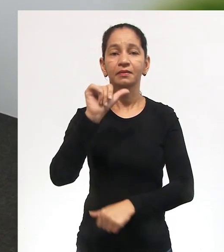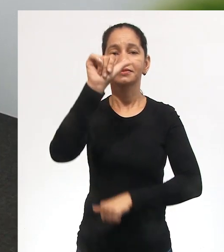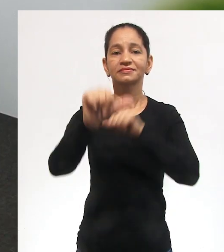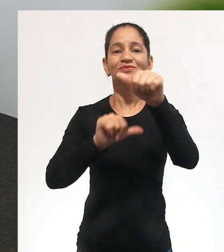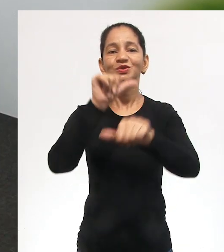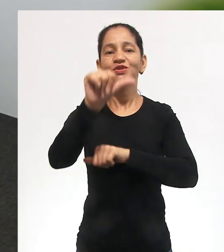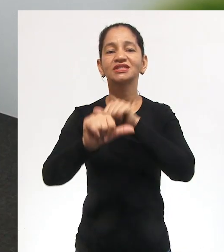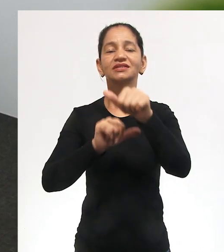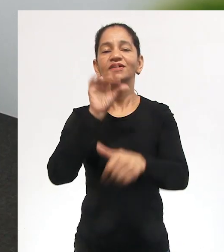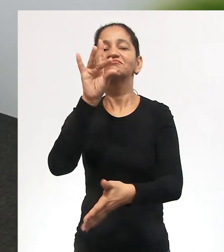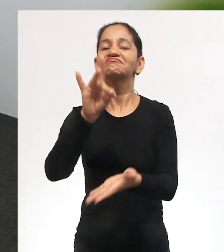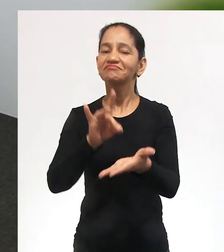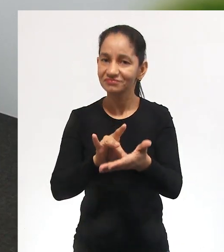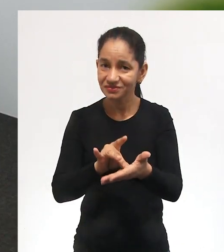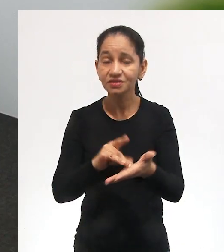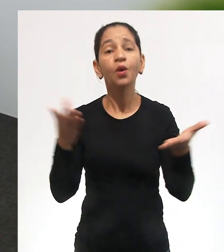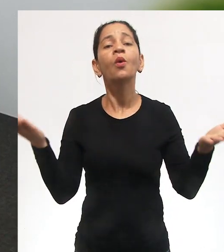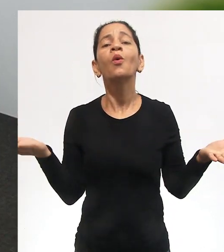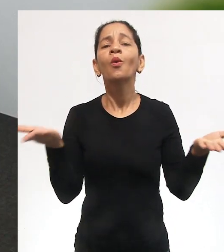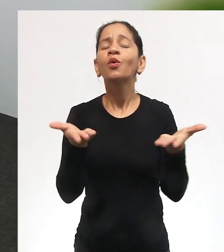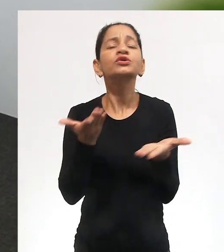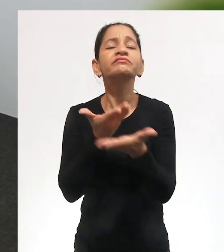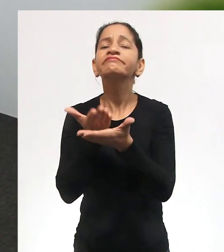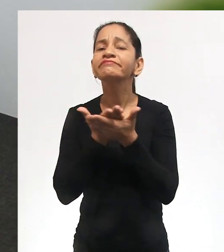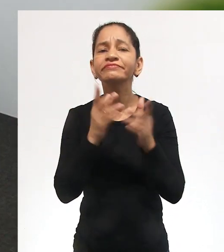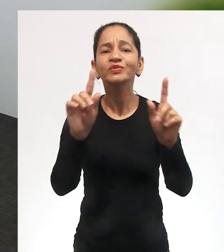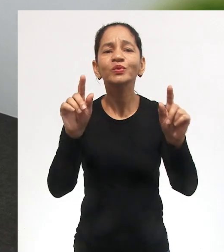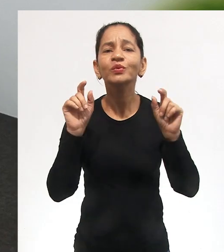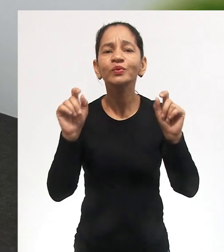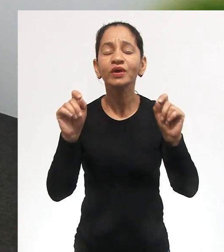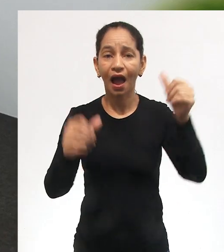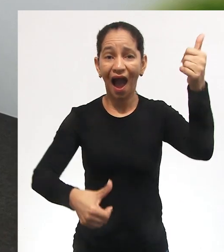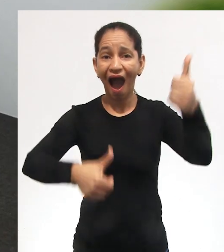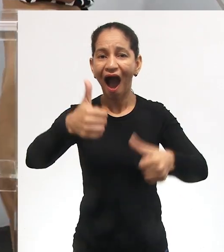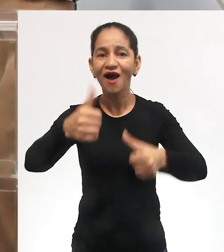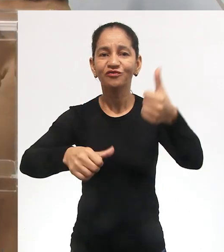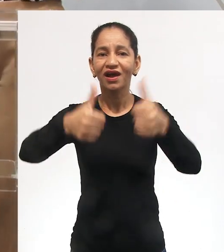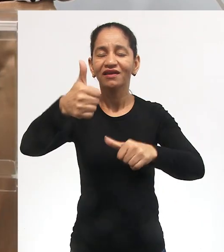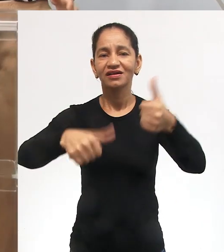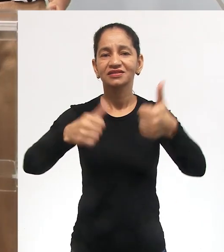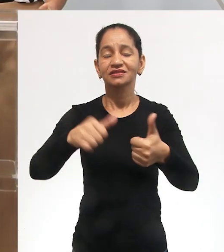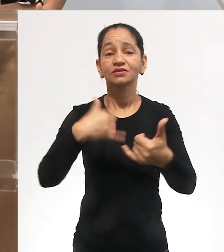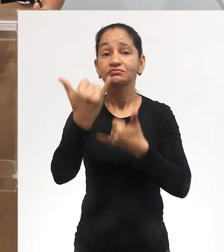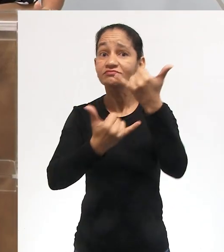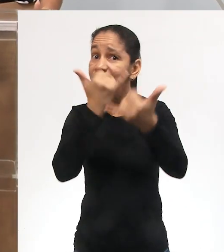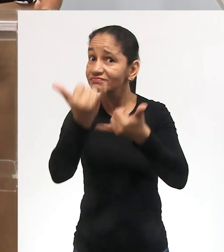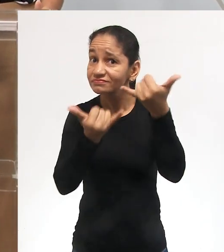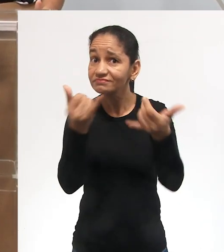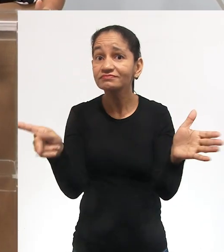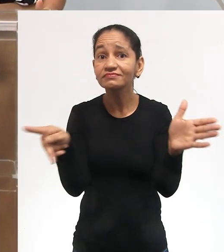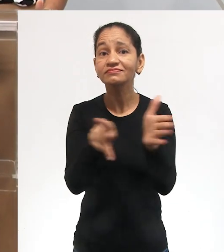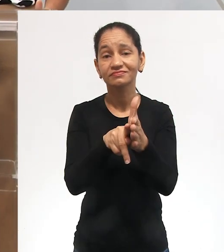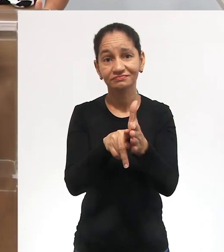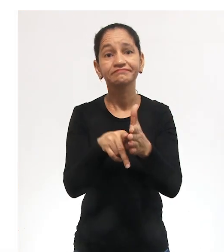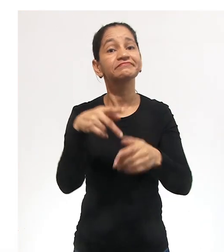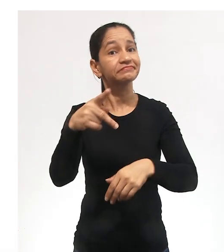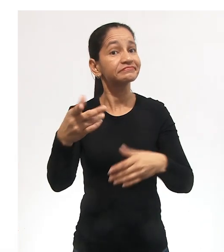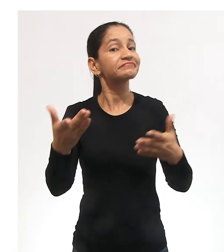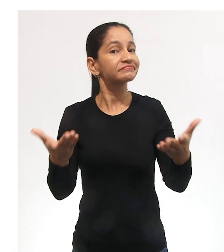mudando realidades. E hoje nós vamos estudar a avaliação das práticas pedagógicas da